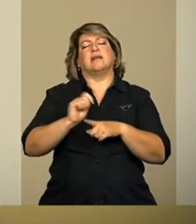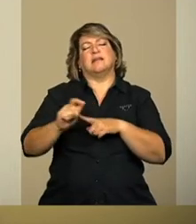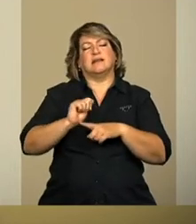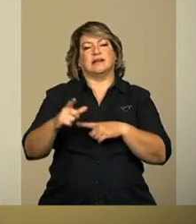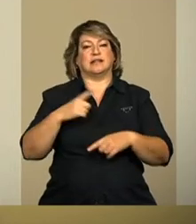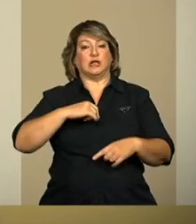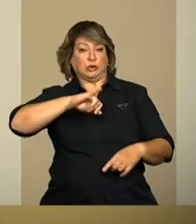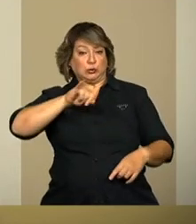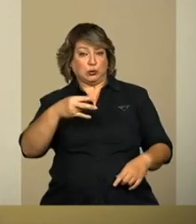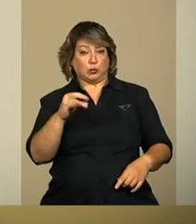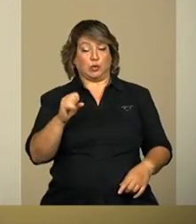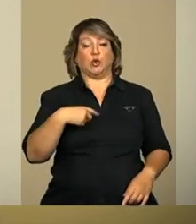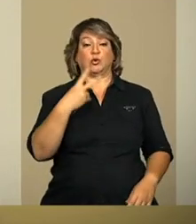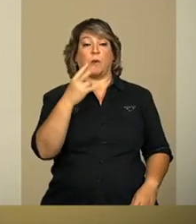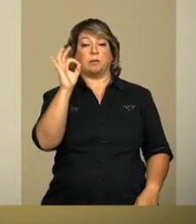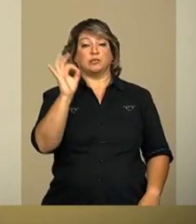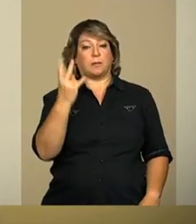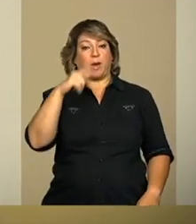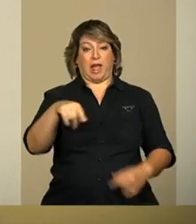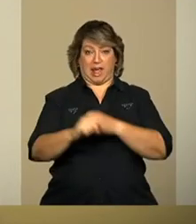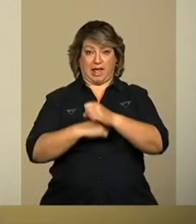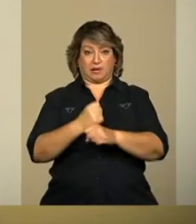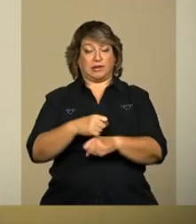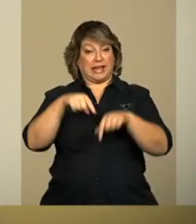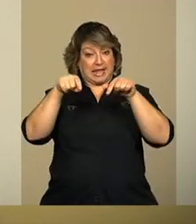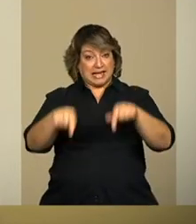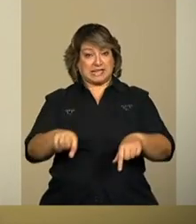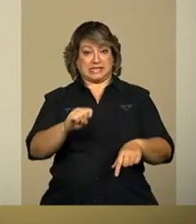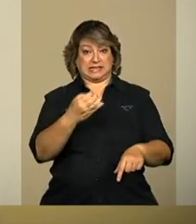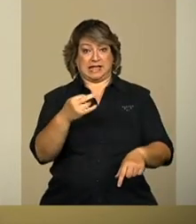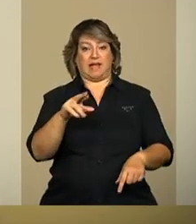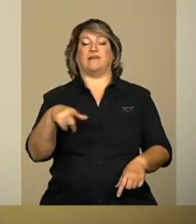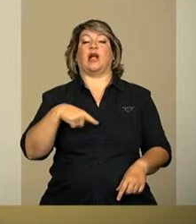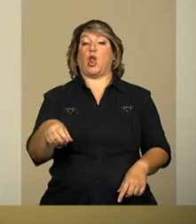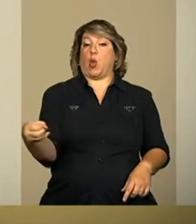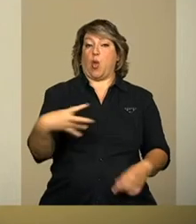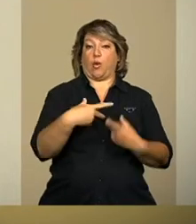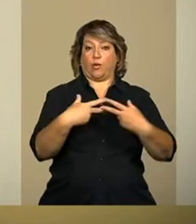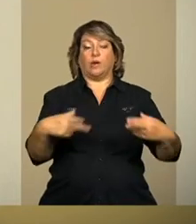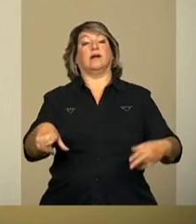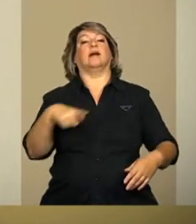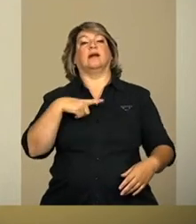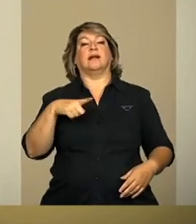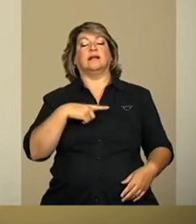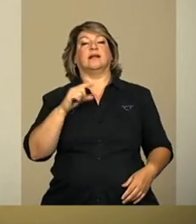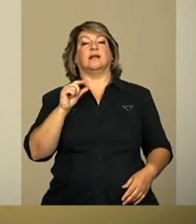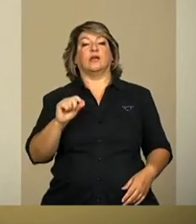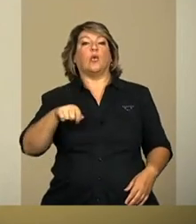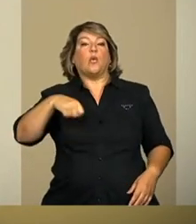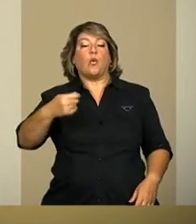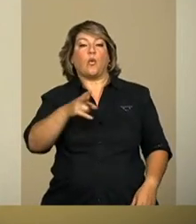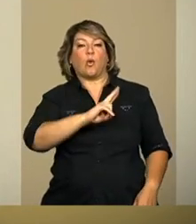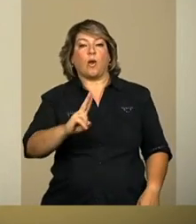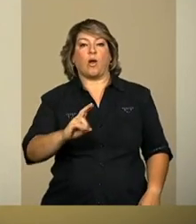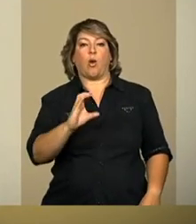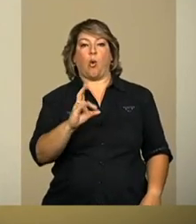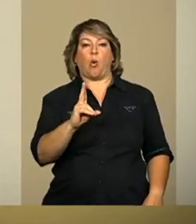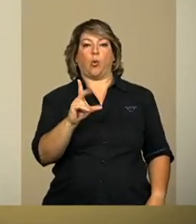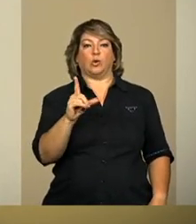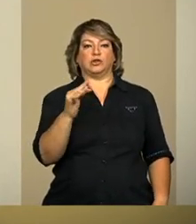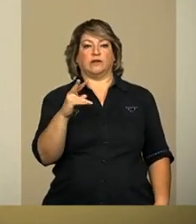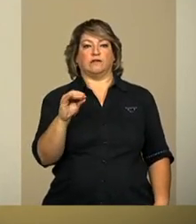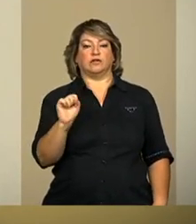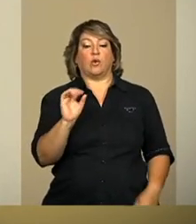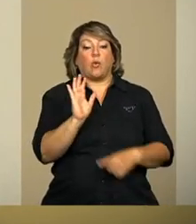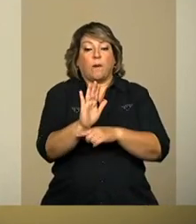2% ao ano nessa safra a nossa prioridade para essas inovações são os chamados cultivos protegidos de